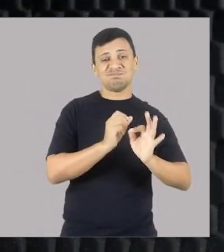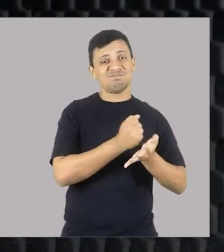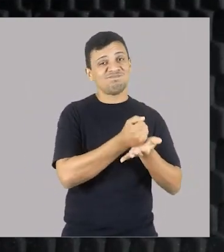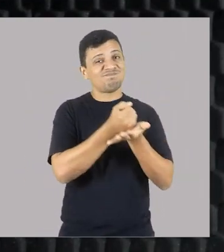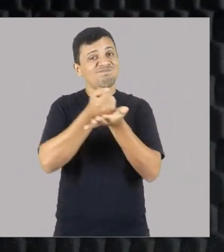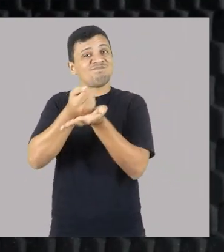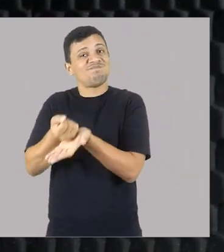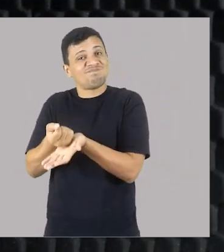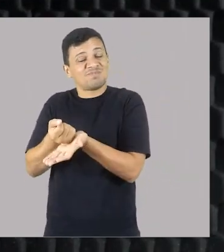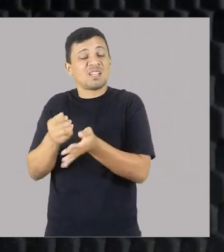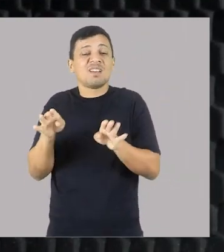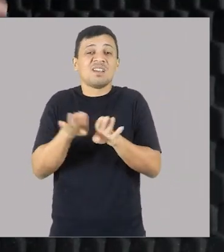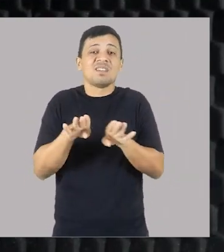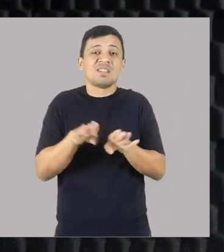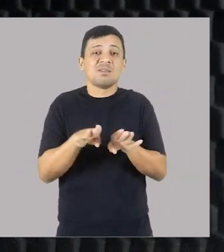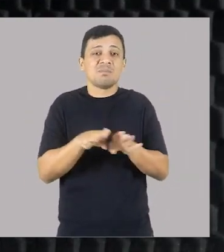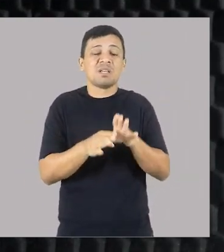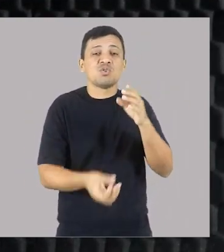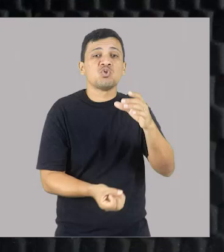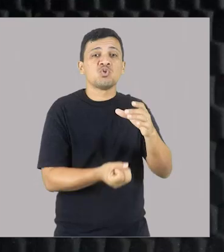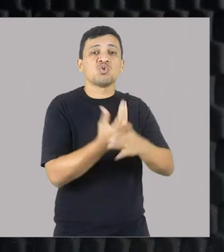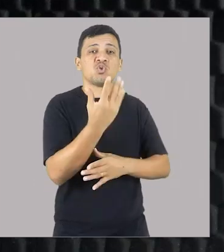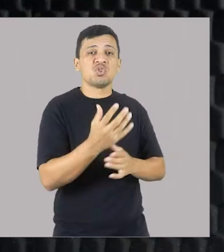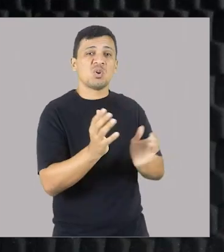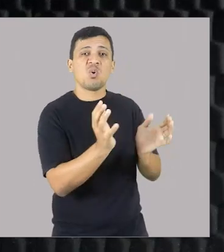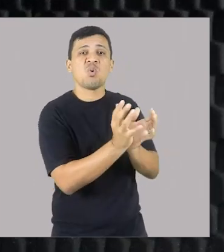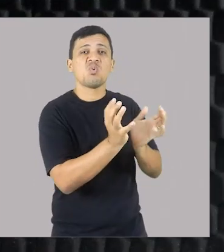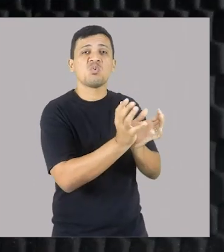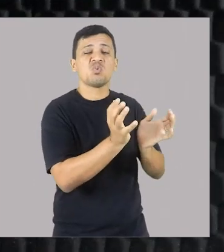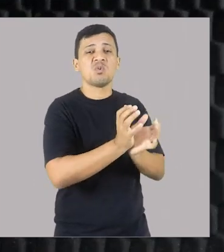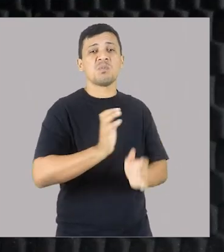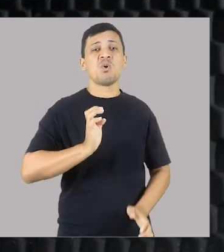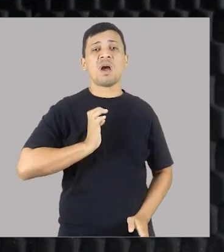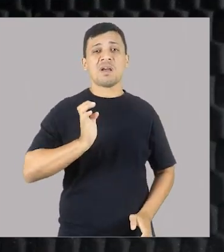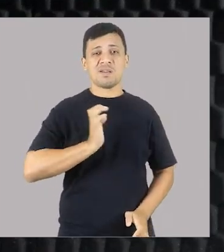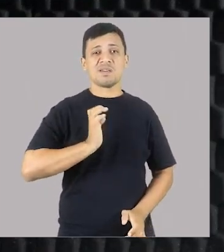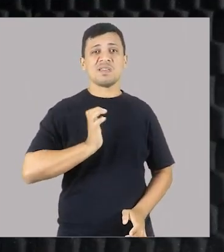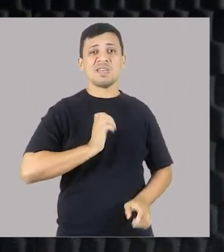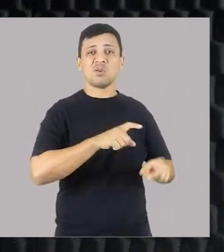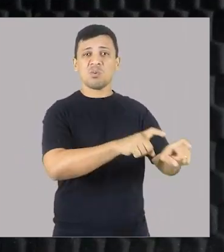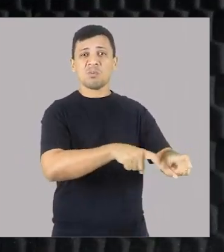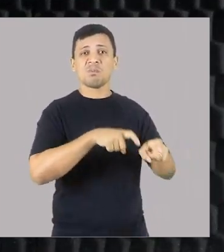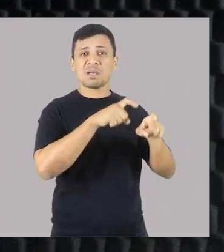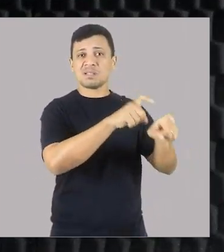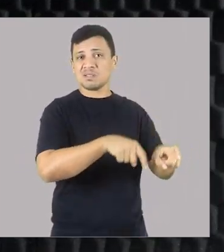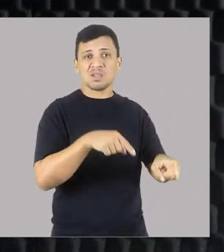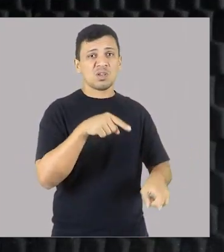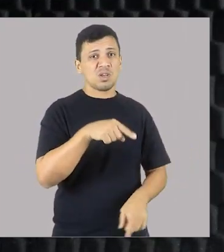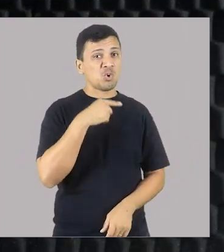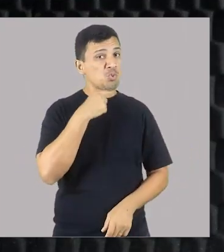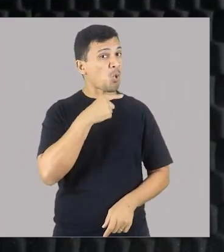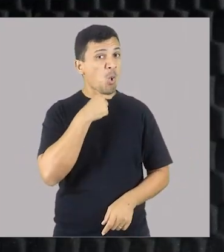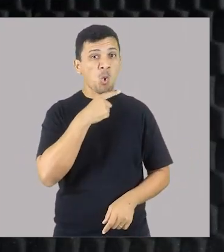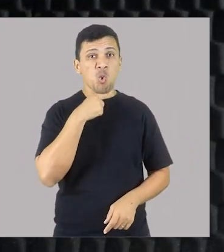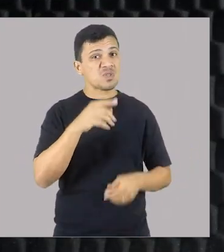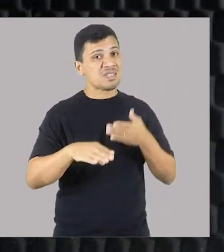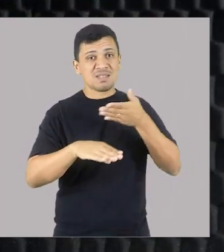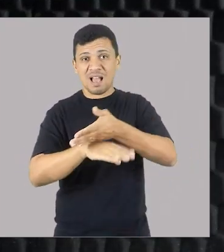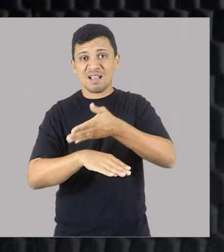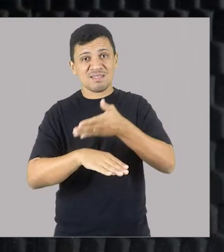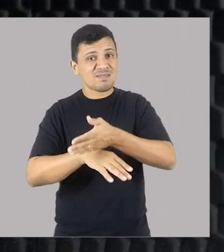de uma poderosa burguesia cafeeira no Oeste Paulista, que não tinha espaço político, teria contribuído para